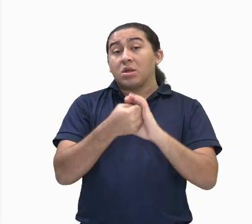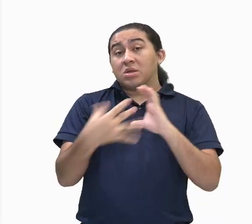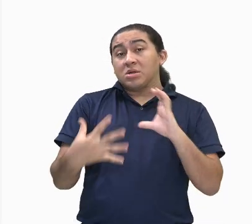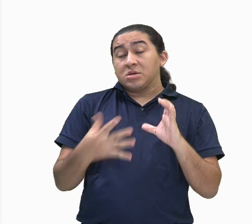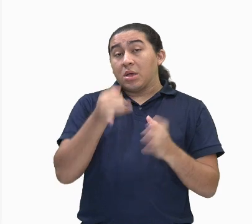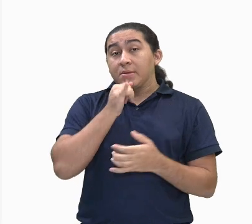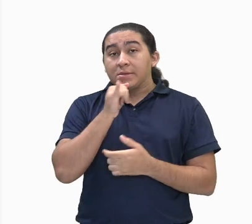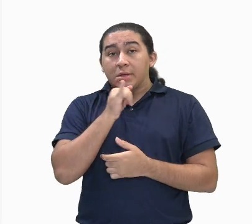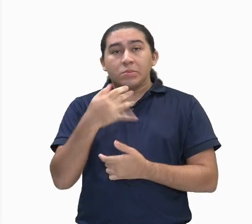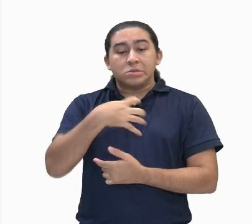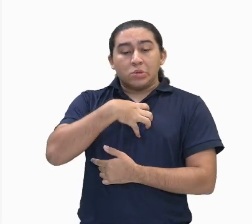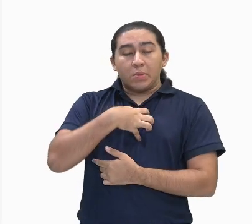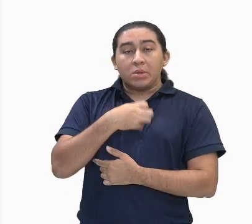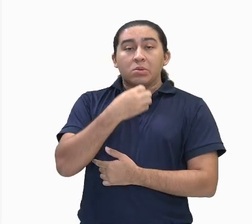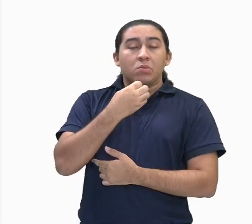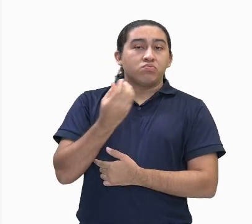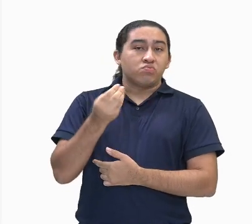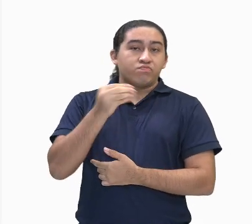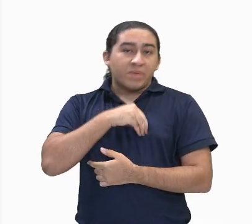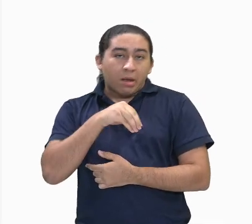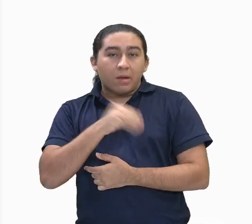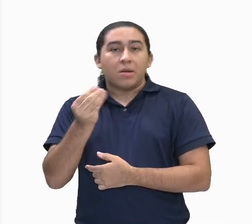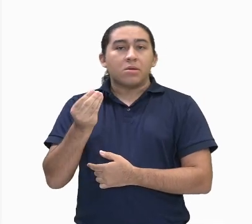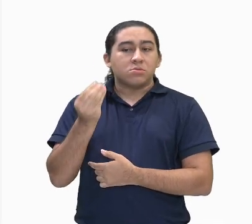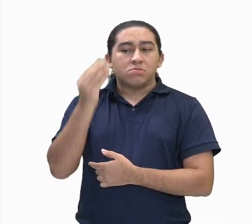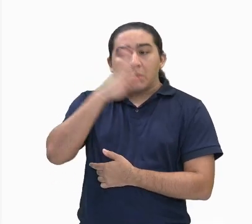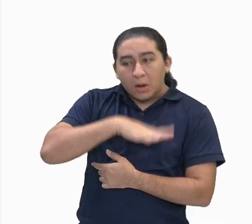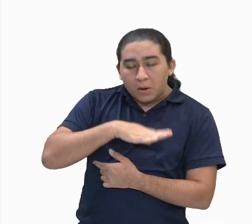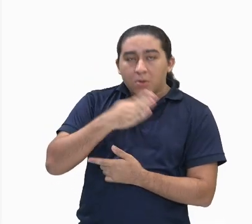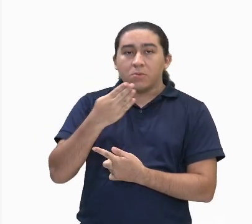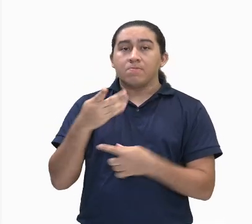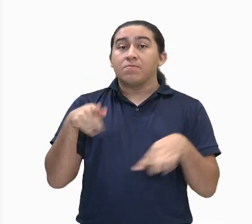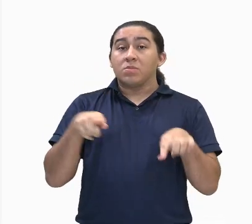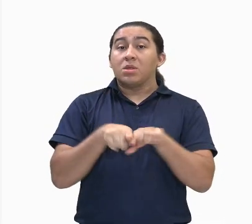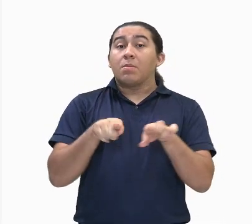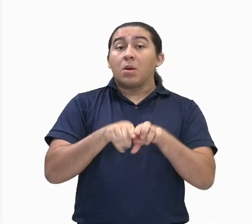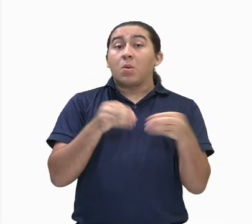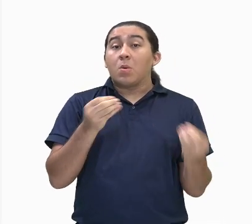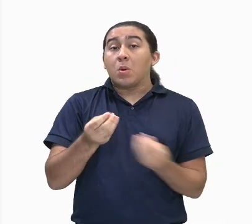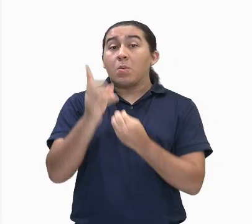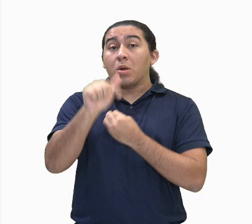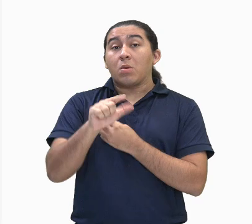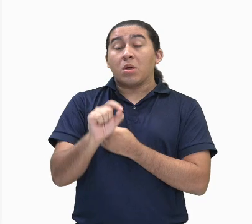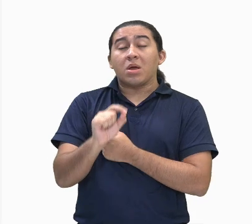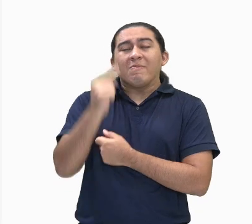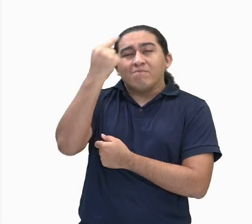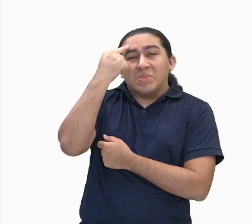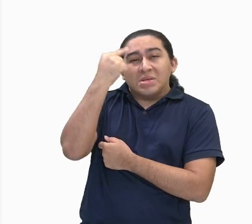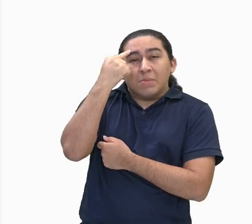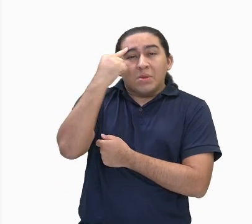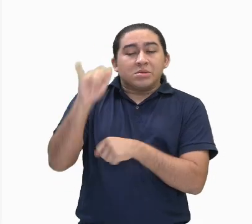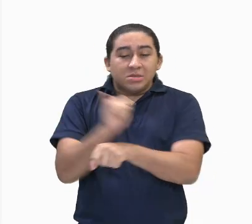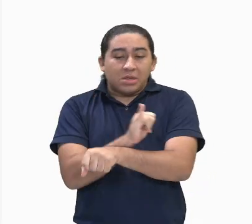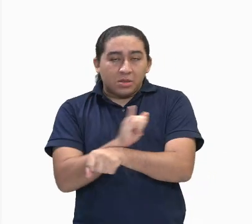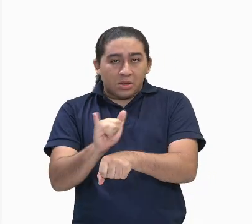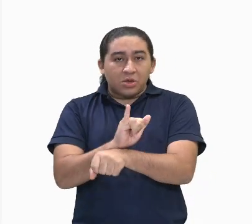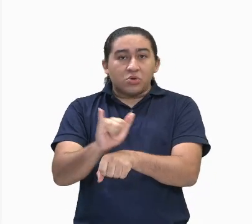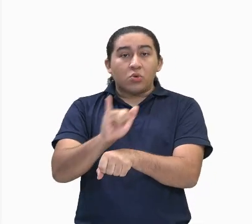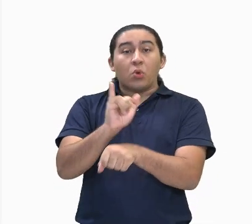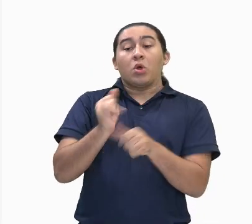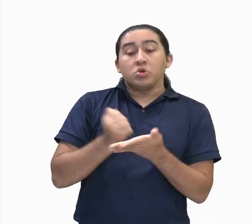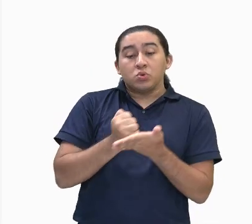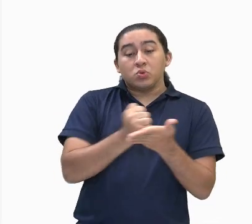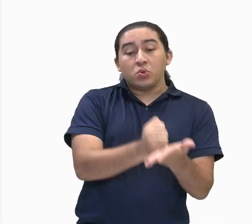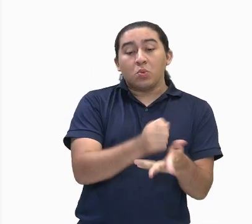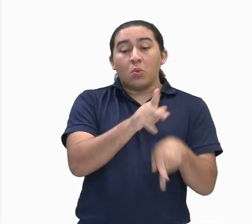como o pecado, como as técnicas que ajudaram os povos a se desenvolver, como, por exemplo, o